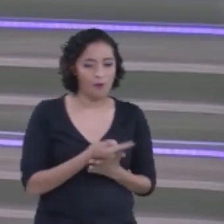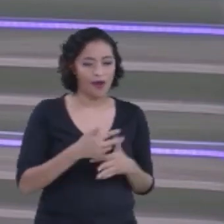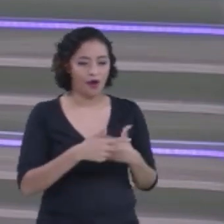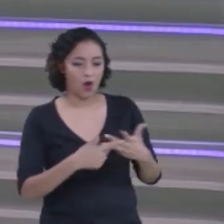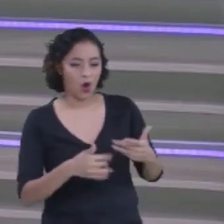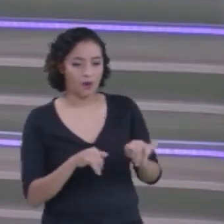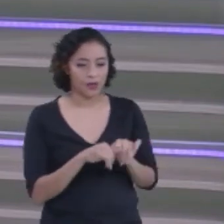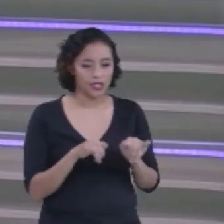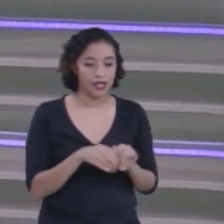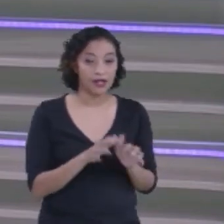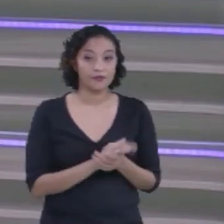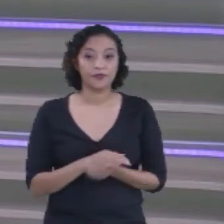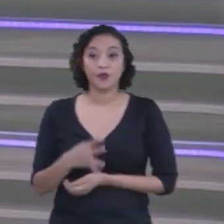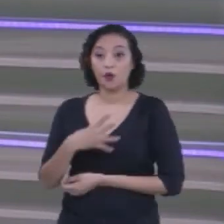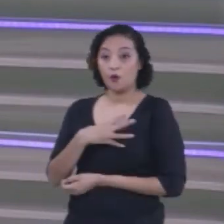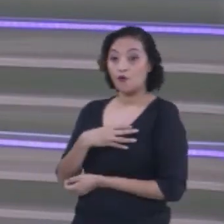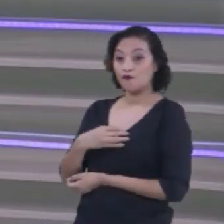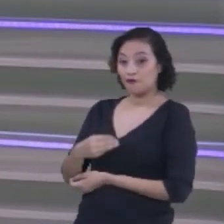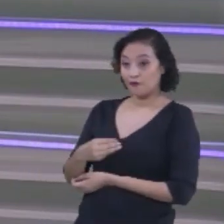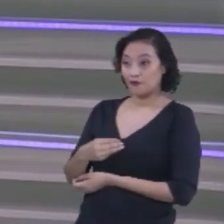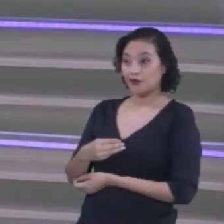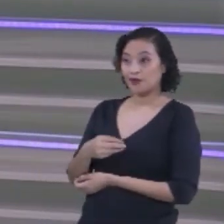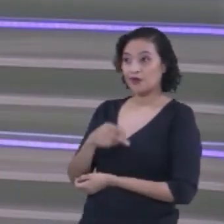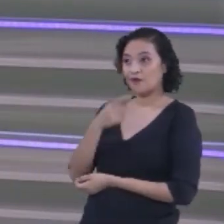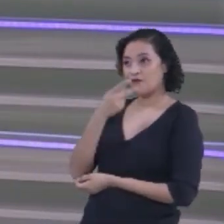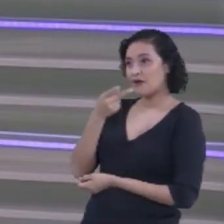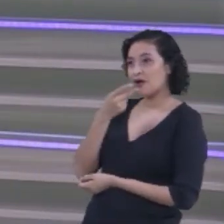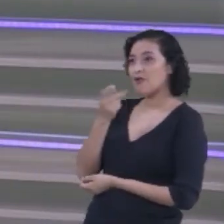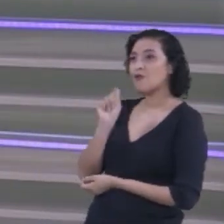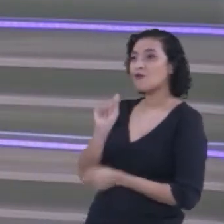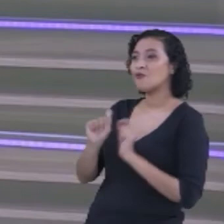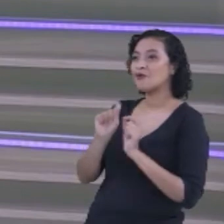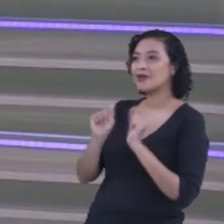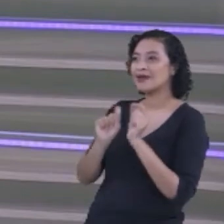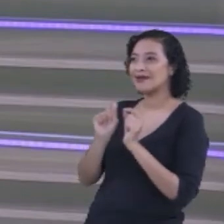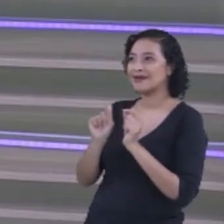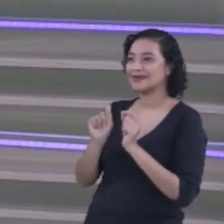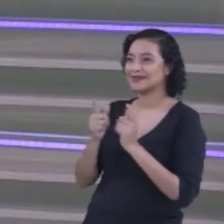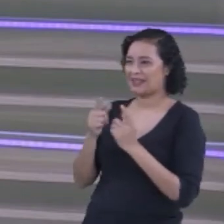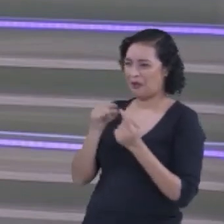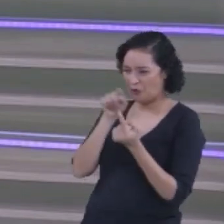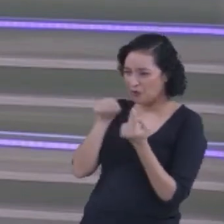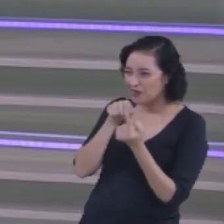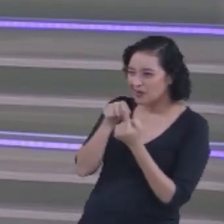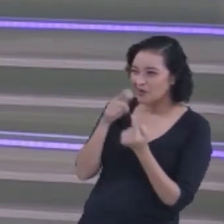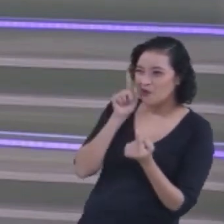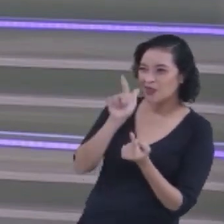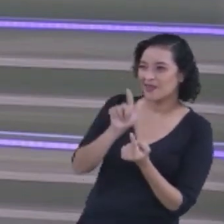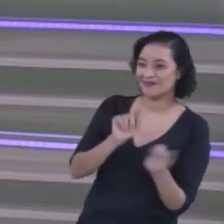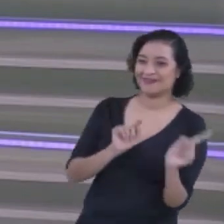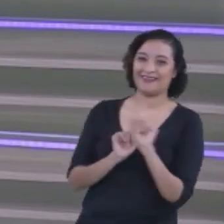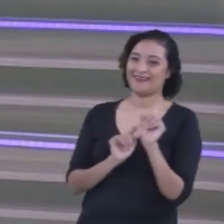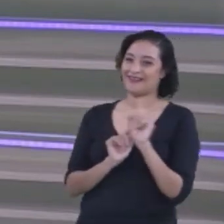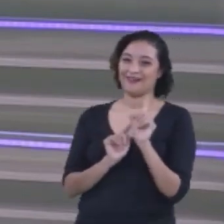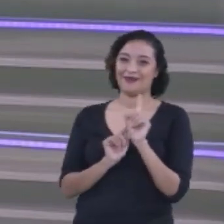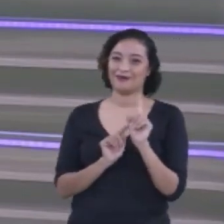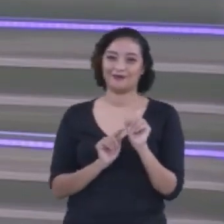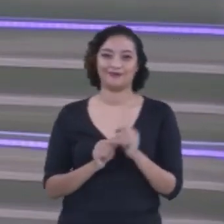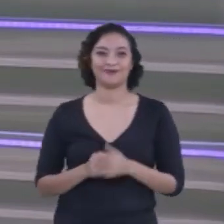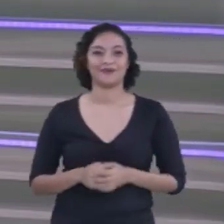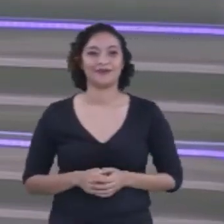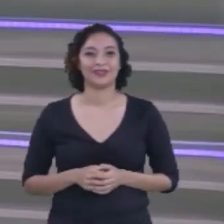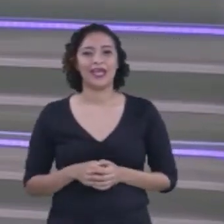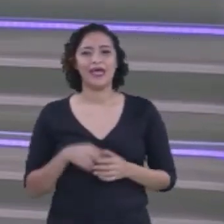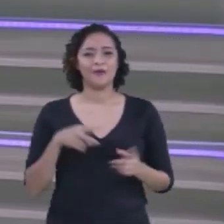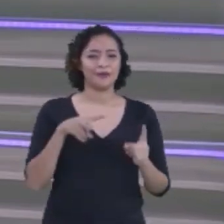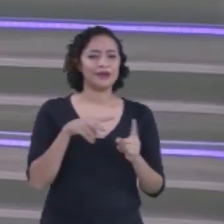entanto, ao final, o texto, no caso, a criança chegou a esse objetivo da mãe? Não, a gente tem uma quebra de